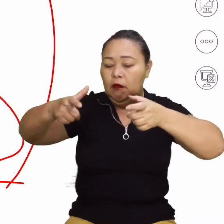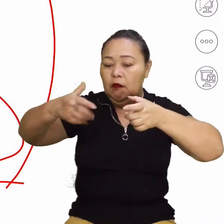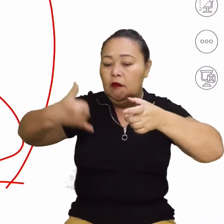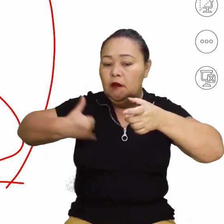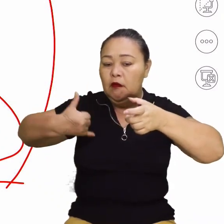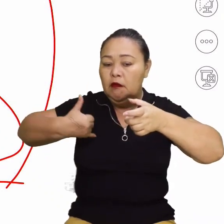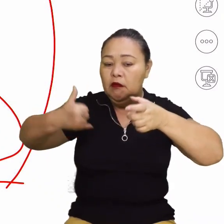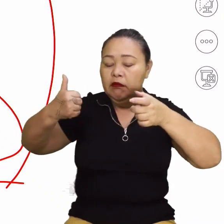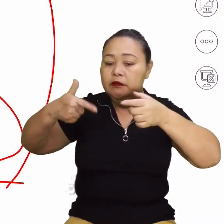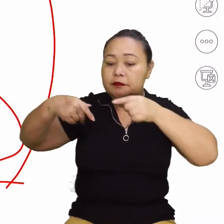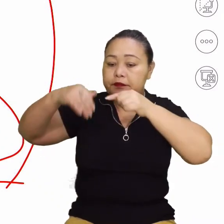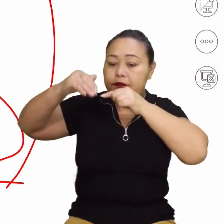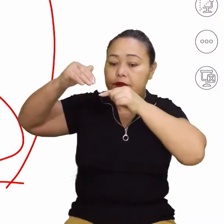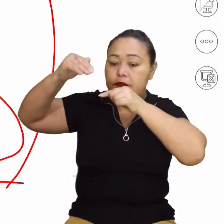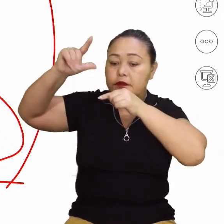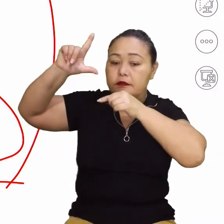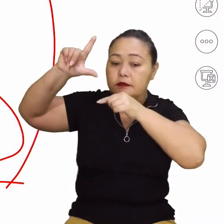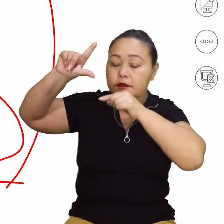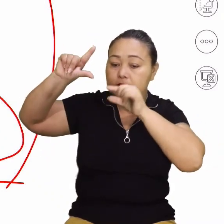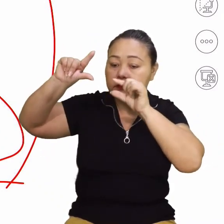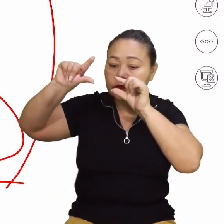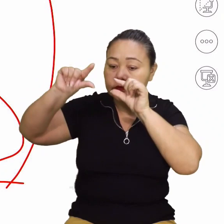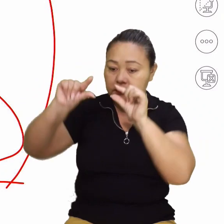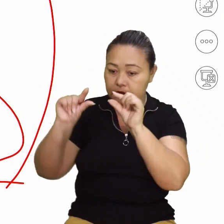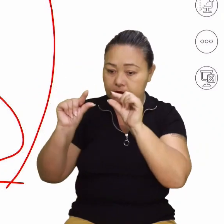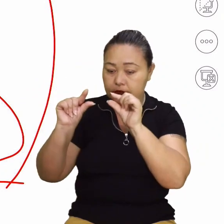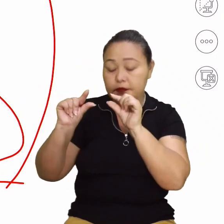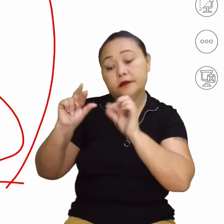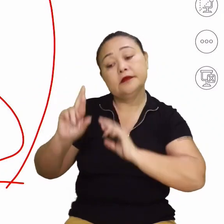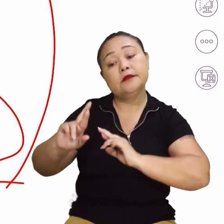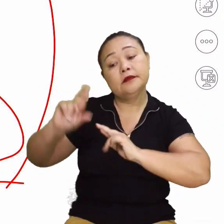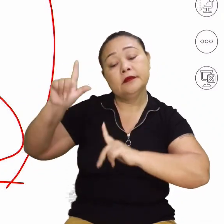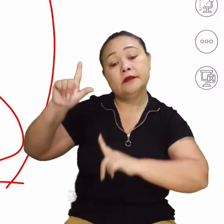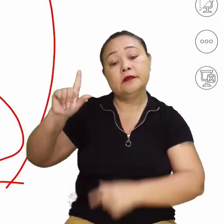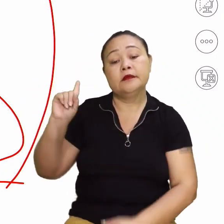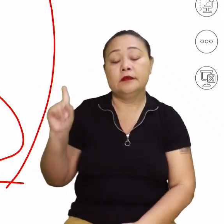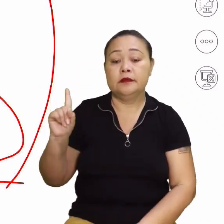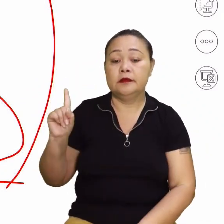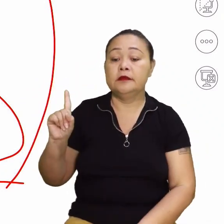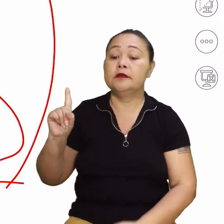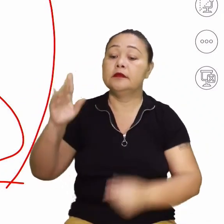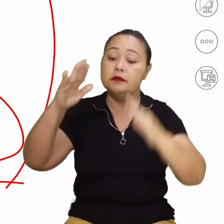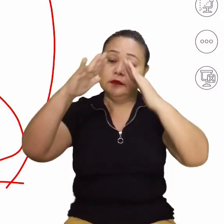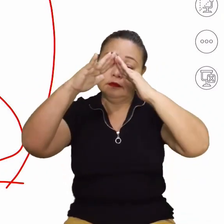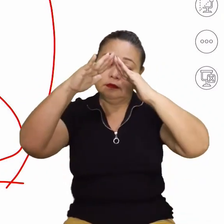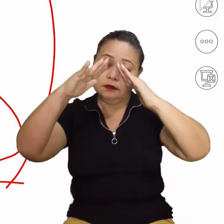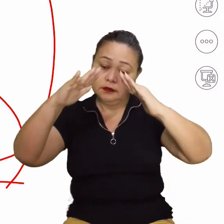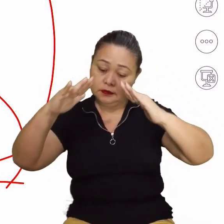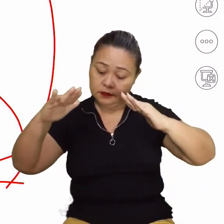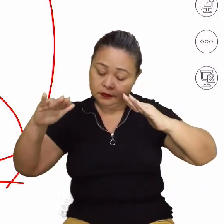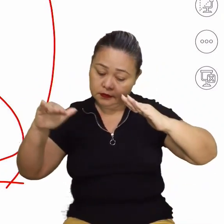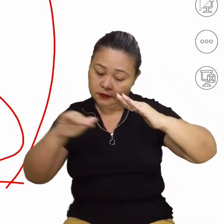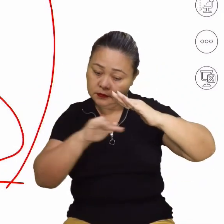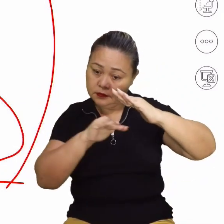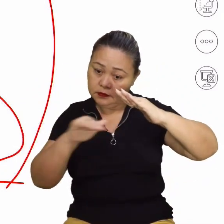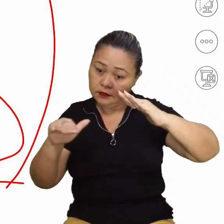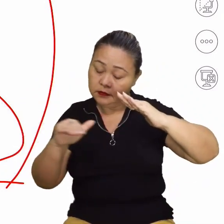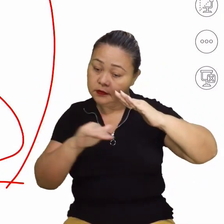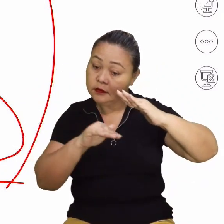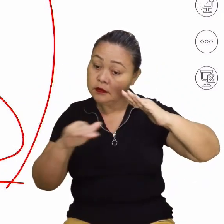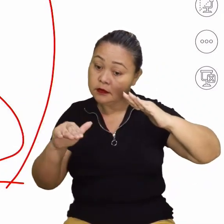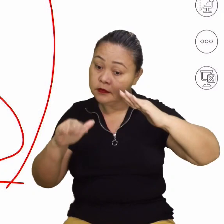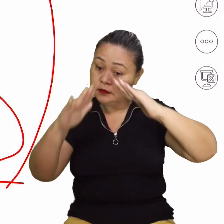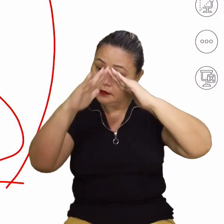maioridade a menor perceber aí então é essa diferença então uma pirâmide quando ela tem a sua